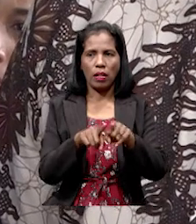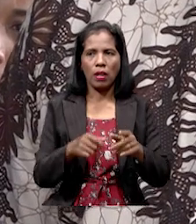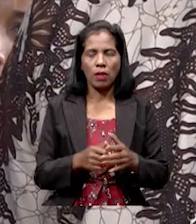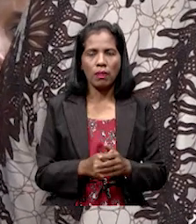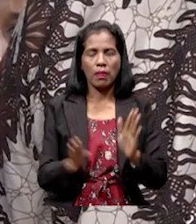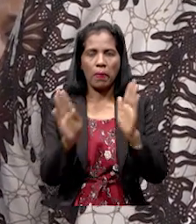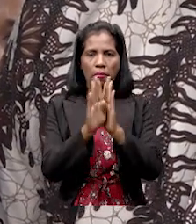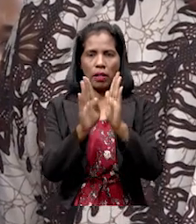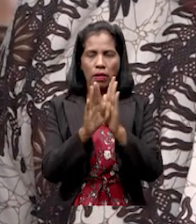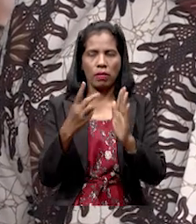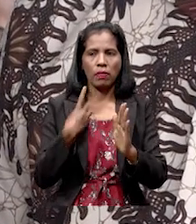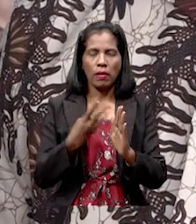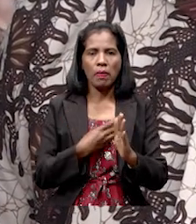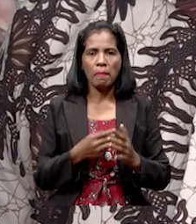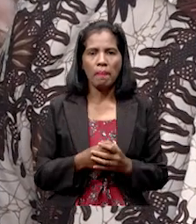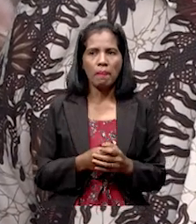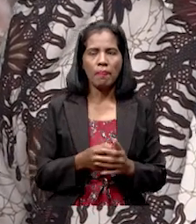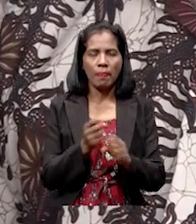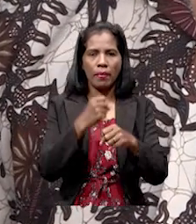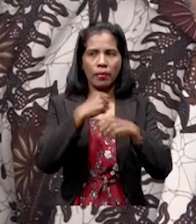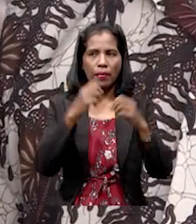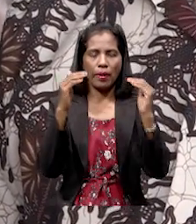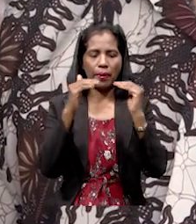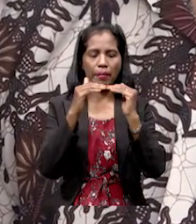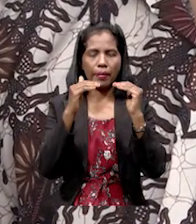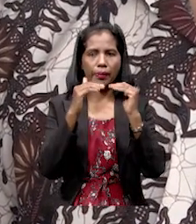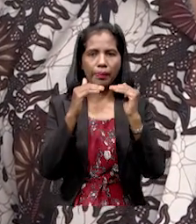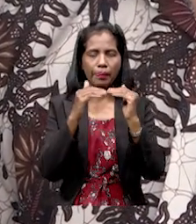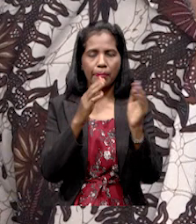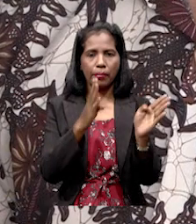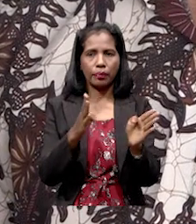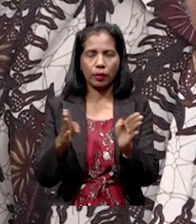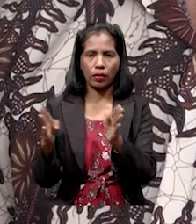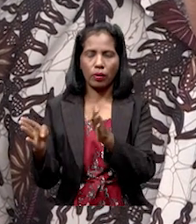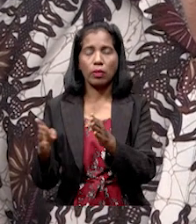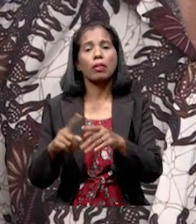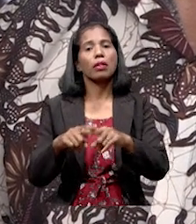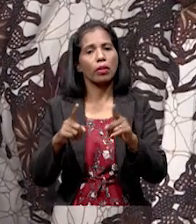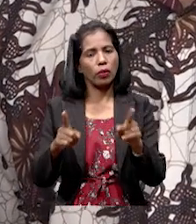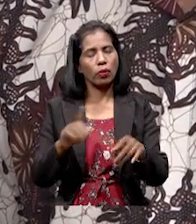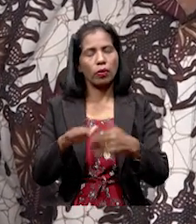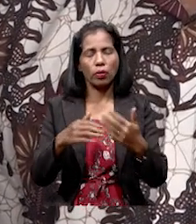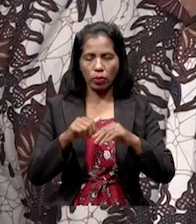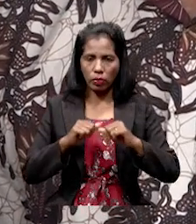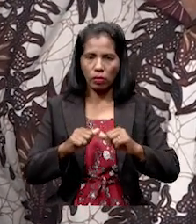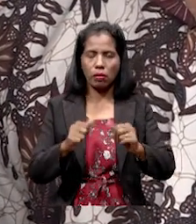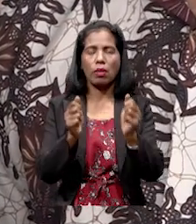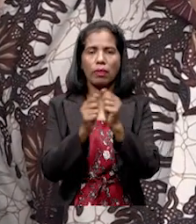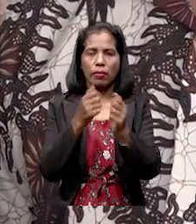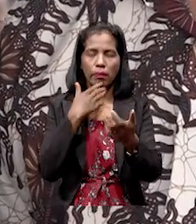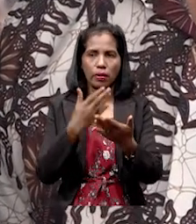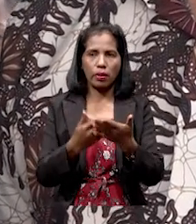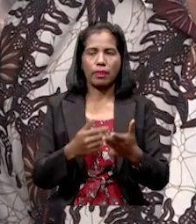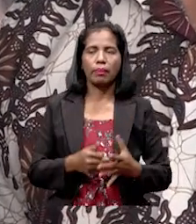barreira da Miami, a tu halau a minha processo aprendizagem, mas botou tudo lá o dia. Sim, kona bai